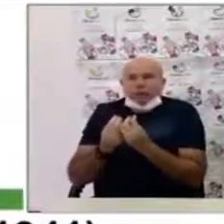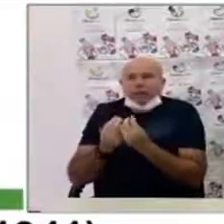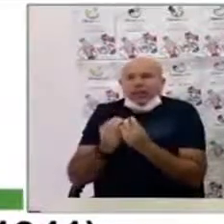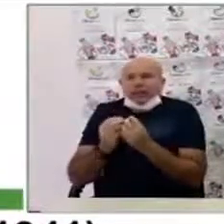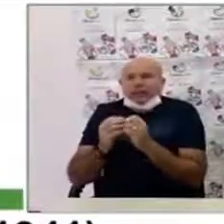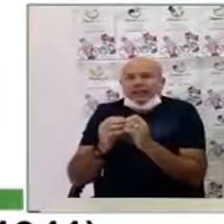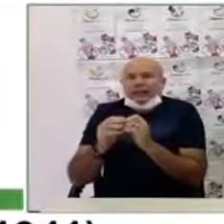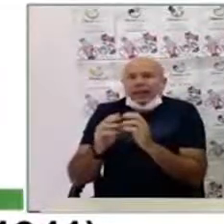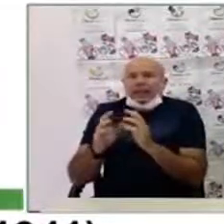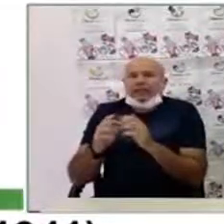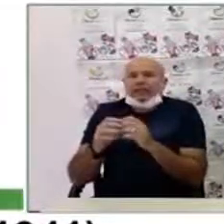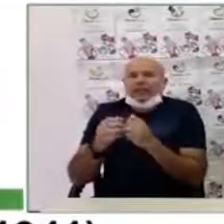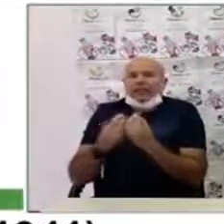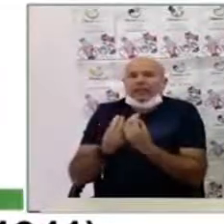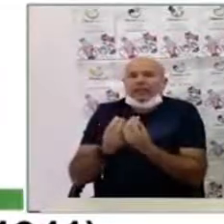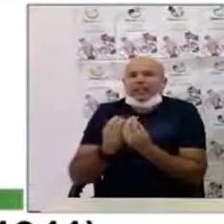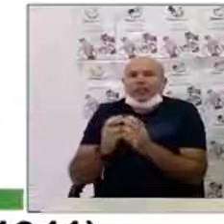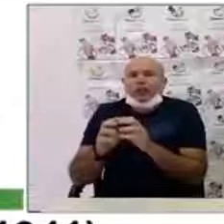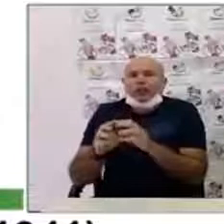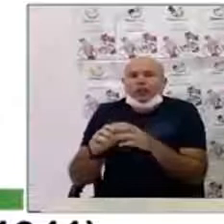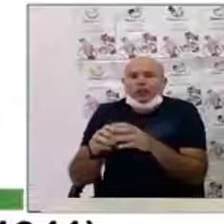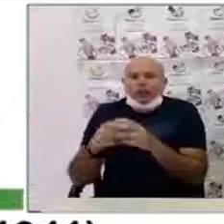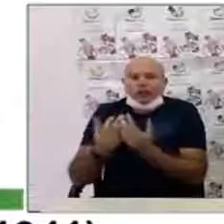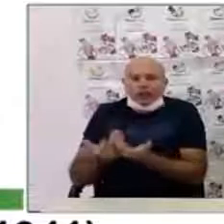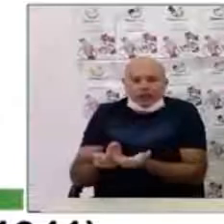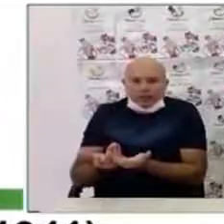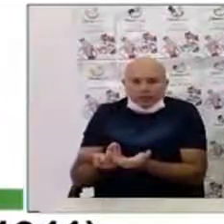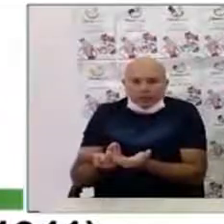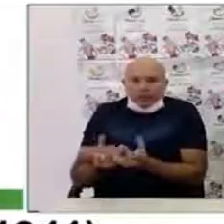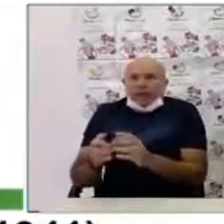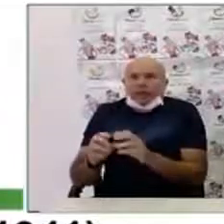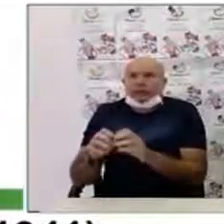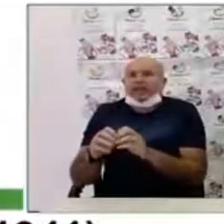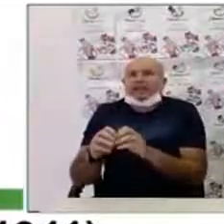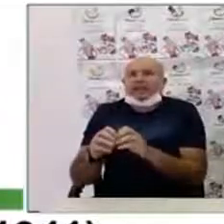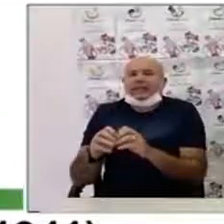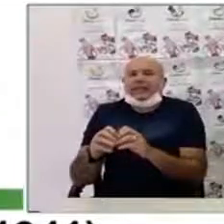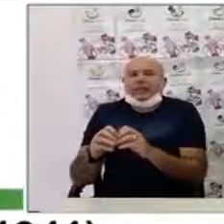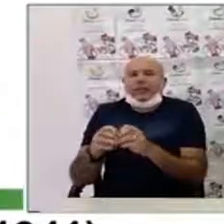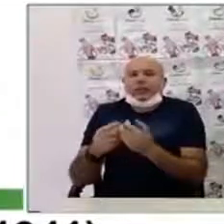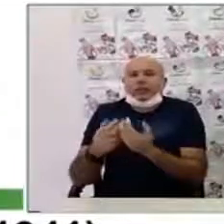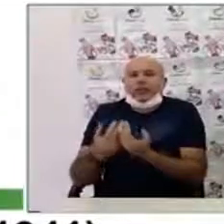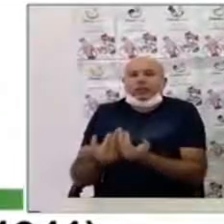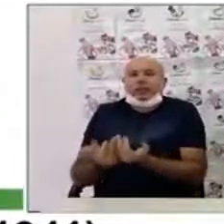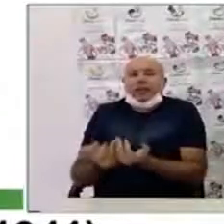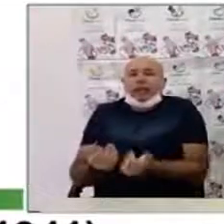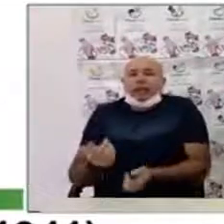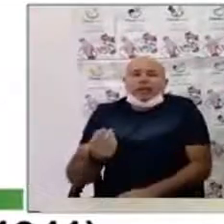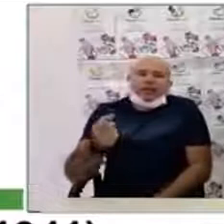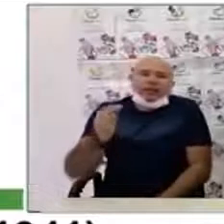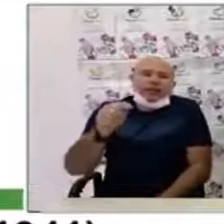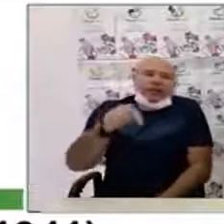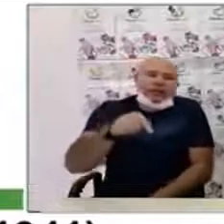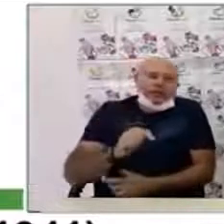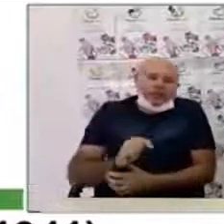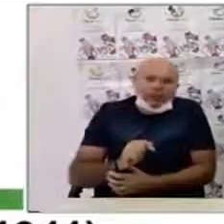átomo passa a não ser mais aquela ideia de uma coisa homogênea. O átomo passa a ter, na verdade, 2 regiões. E aí você